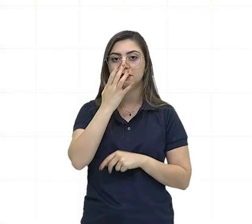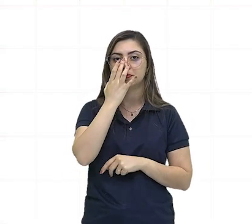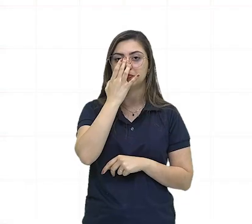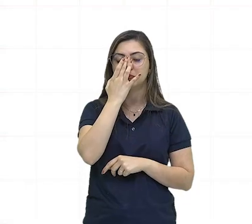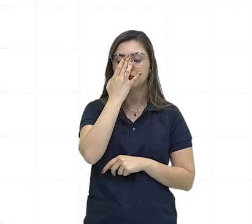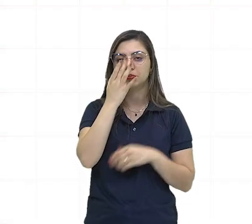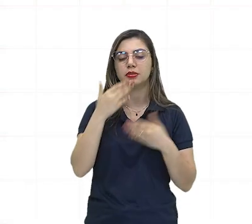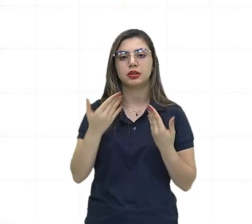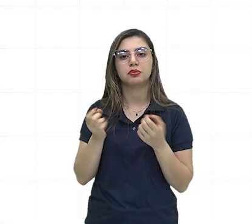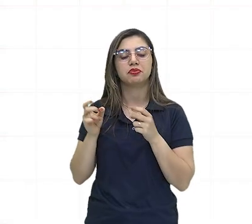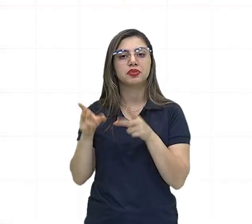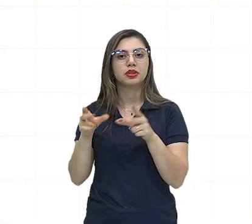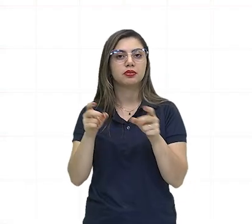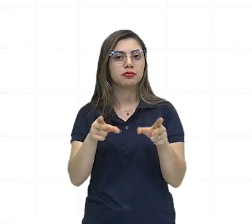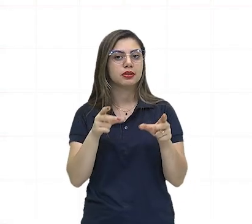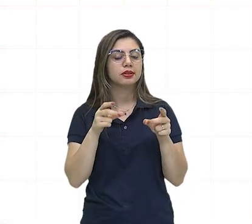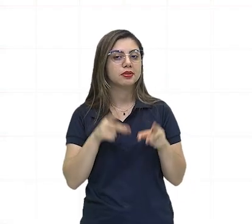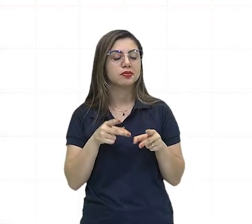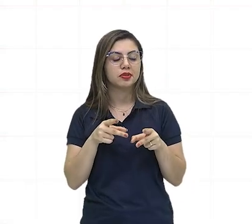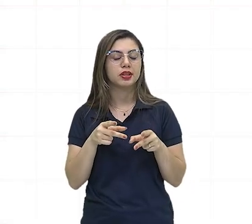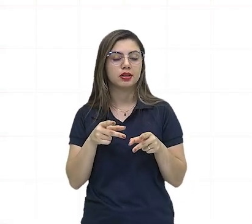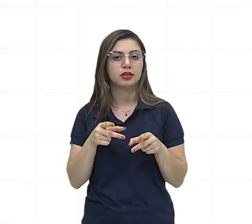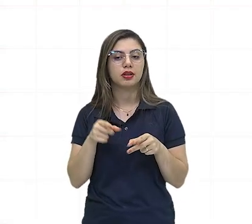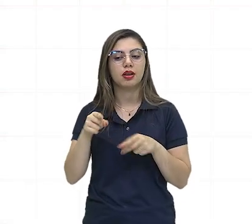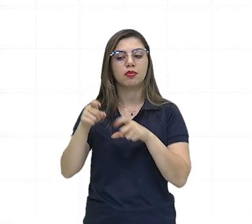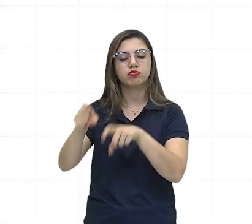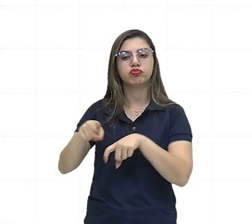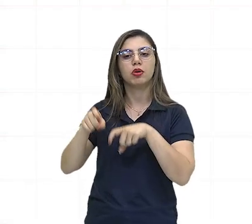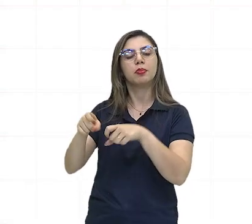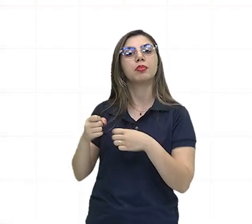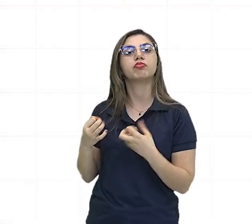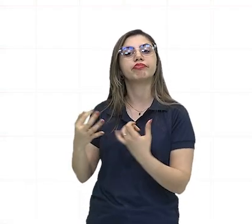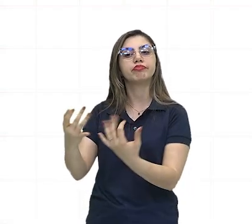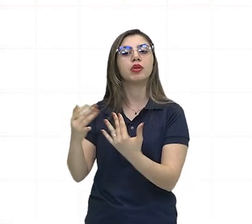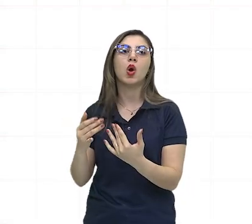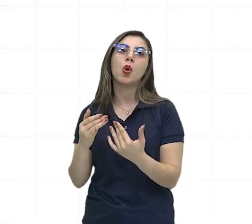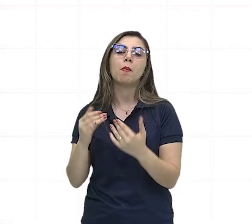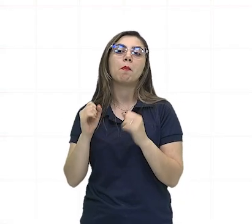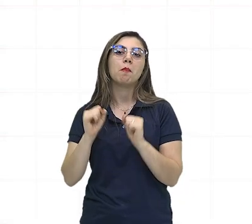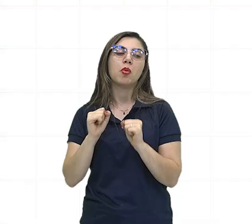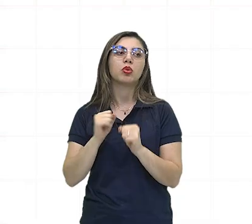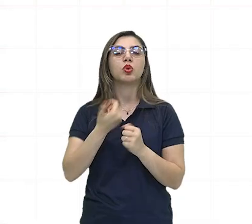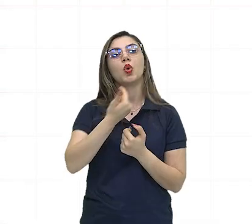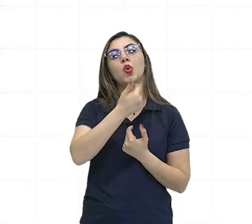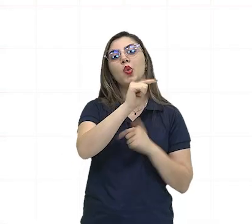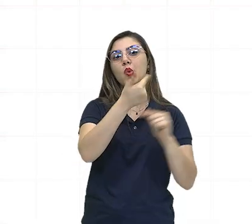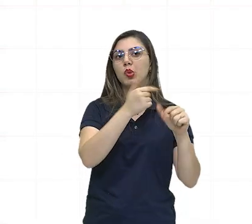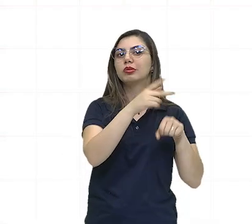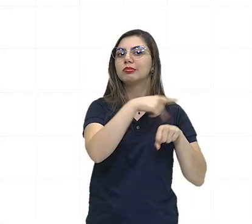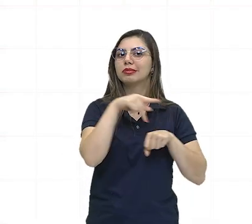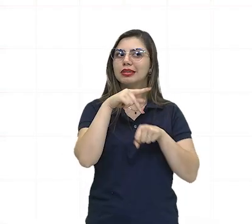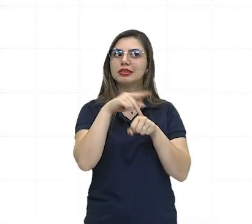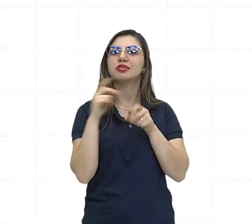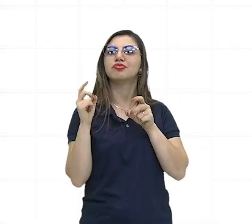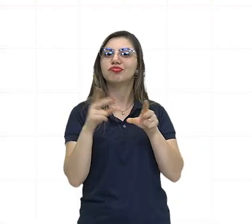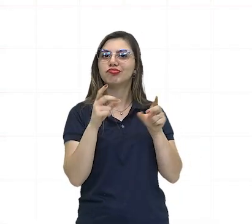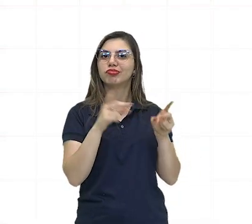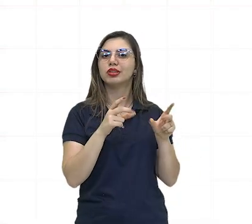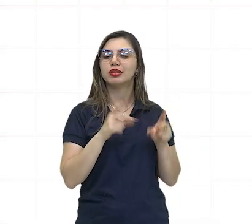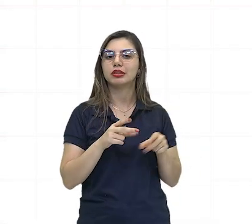é comercializada, a maior parte da produção comercializada para outros países,